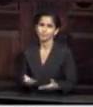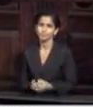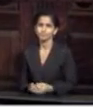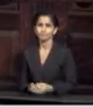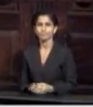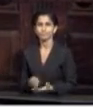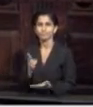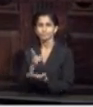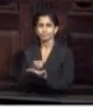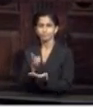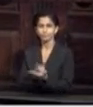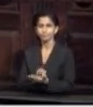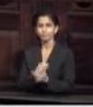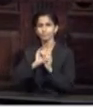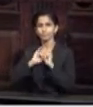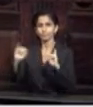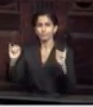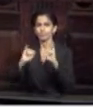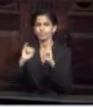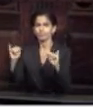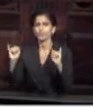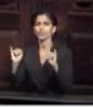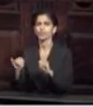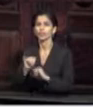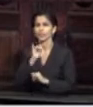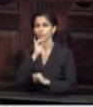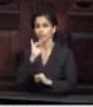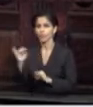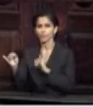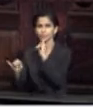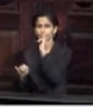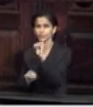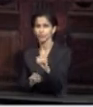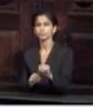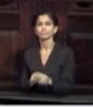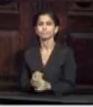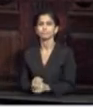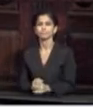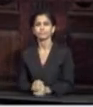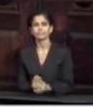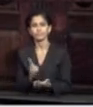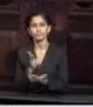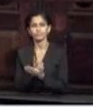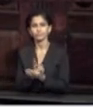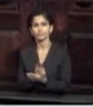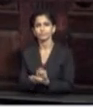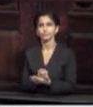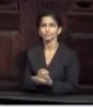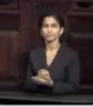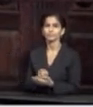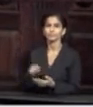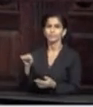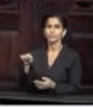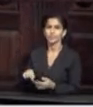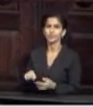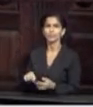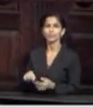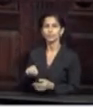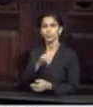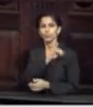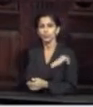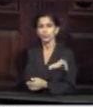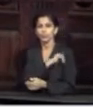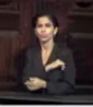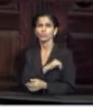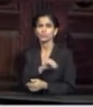Vou continuar denunciando essa intervenção e vou continuar dizendo que a União trata o Rio de Janeiro como